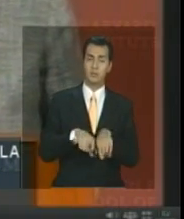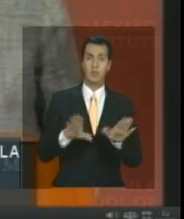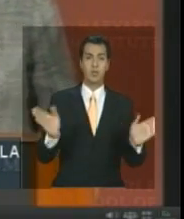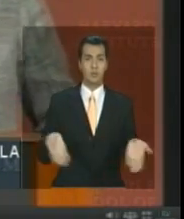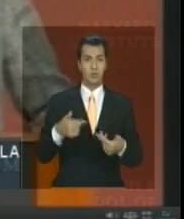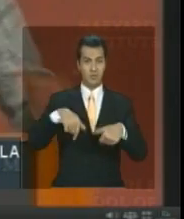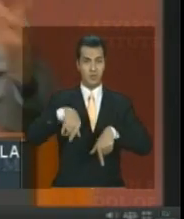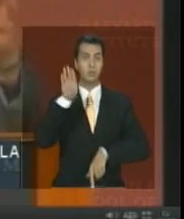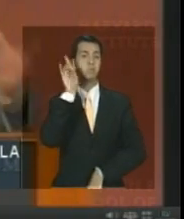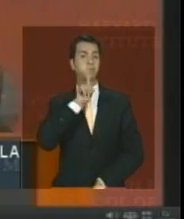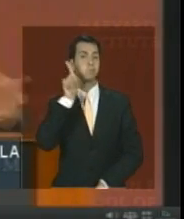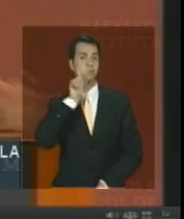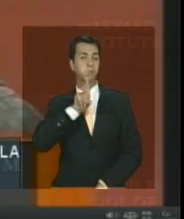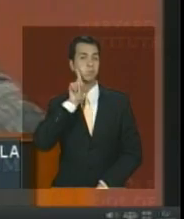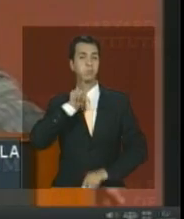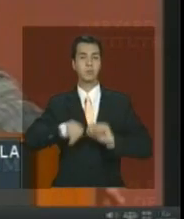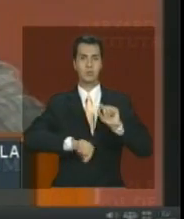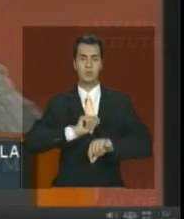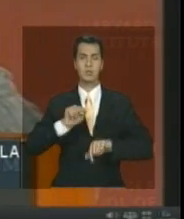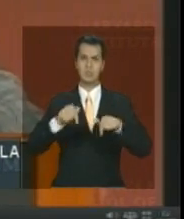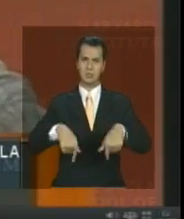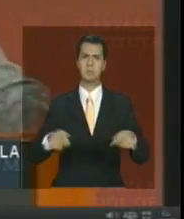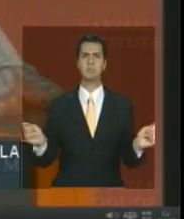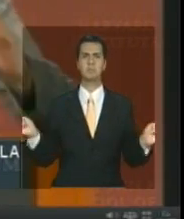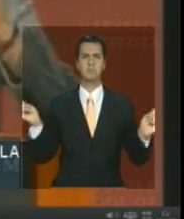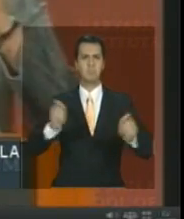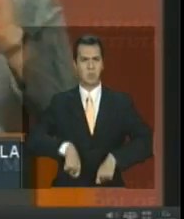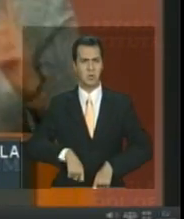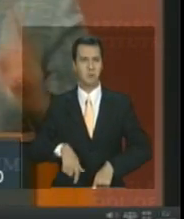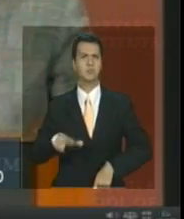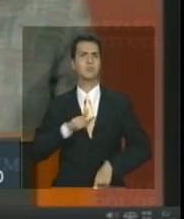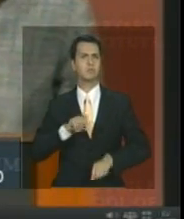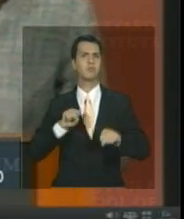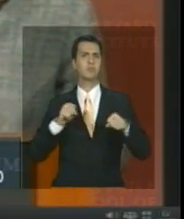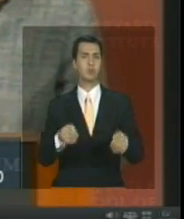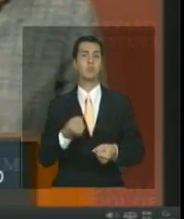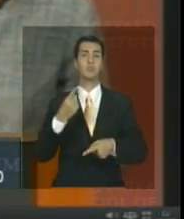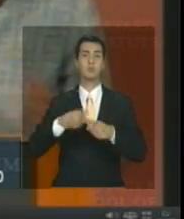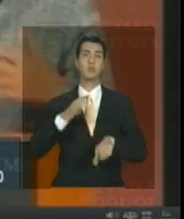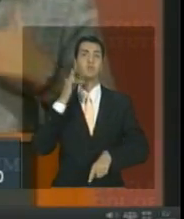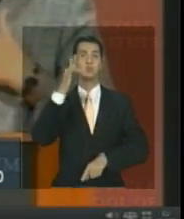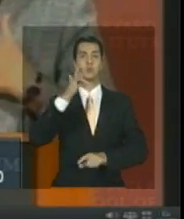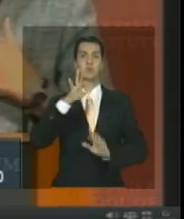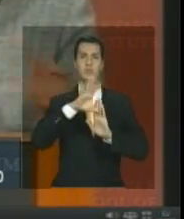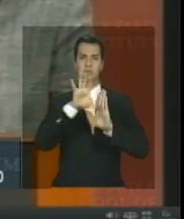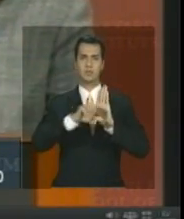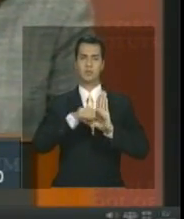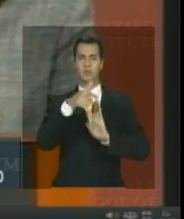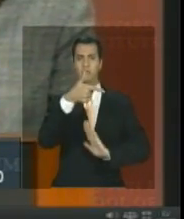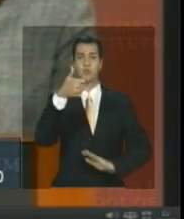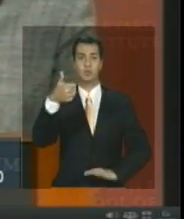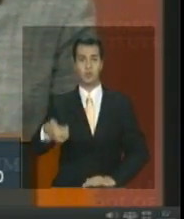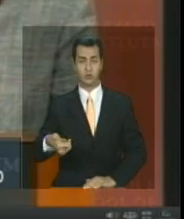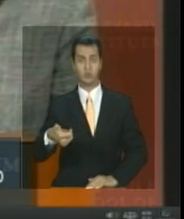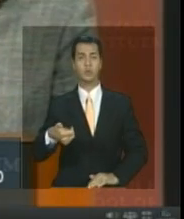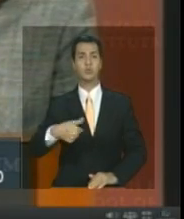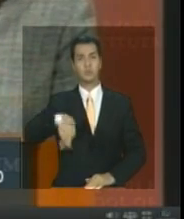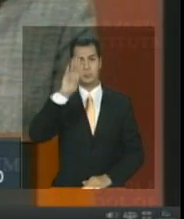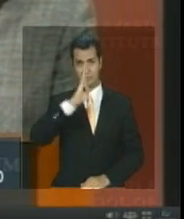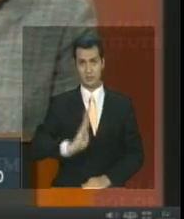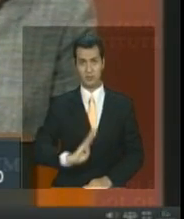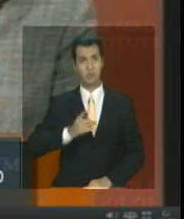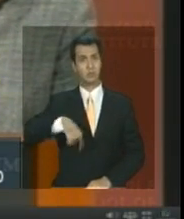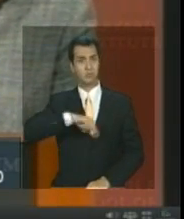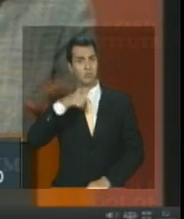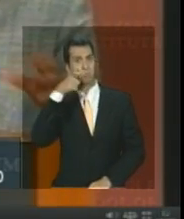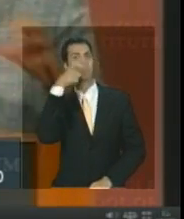esse país com grande capacidade, que para o século XXI, do ponto de vista do Brasil, nos interessa